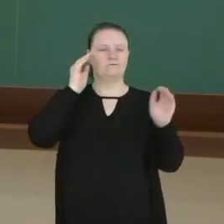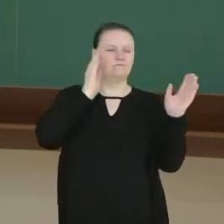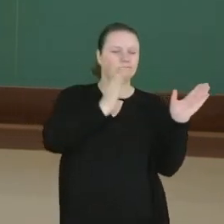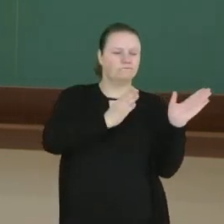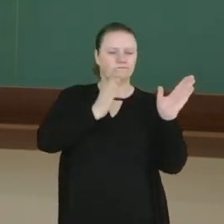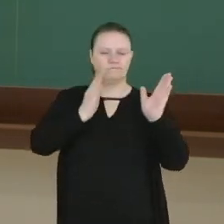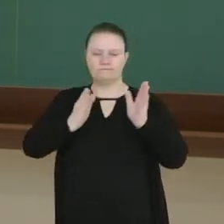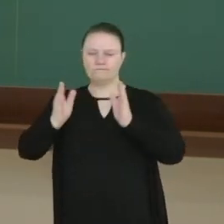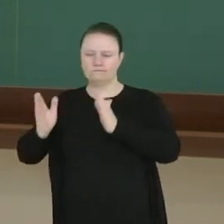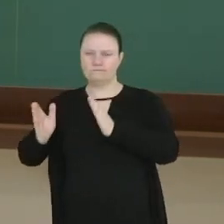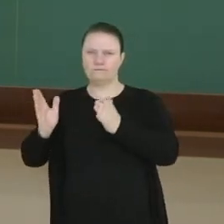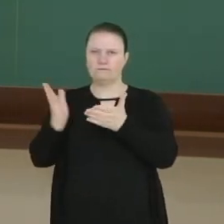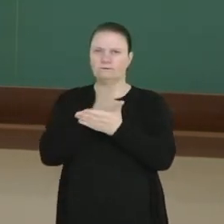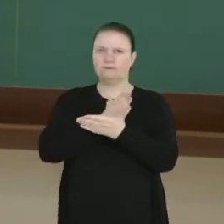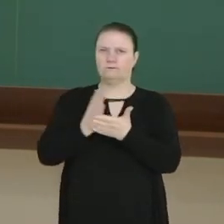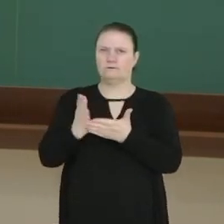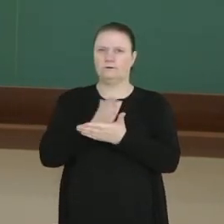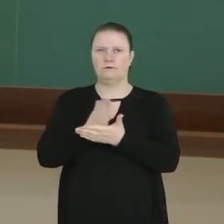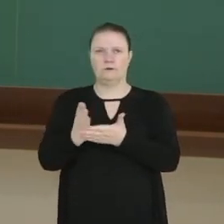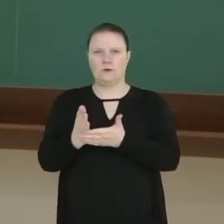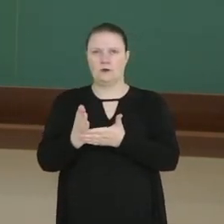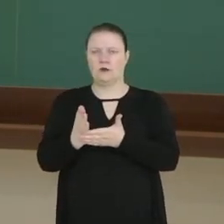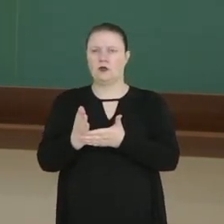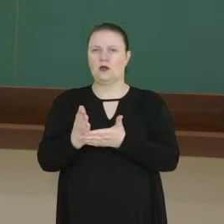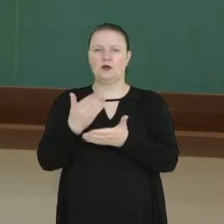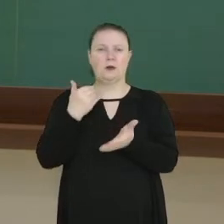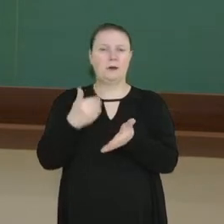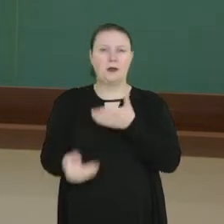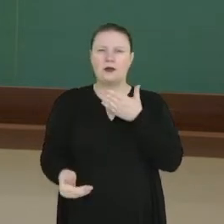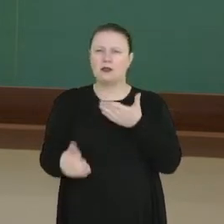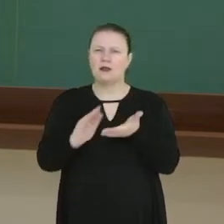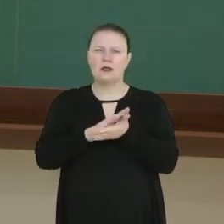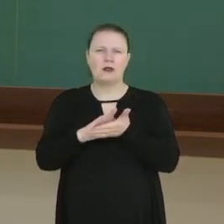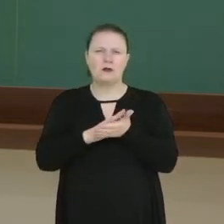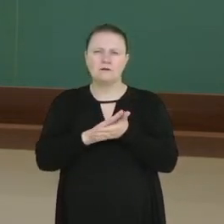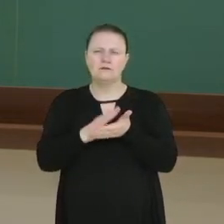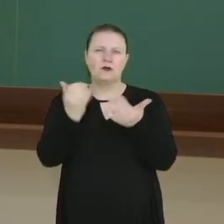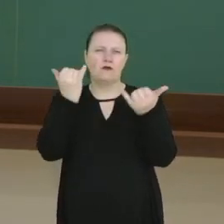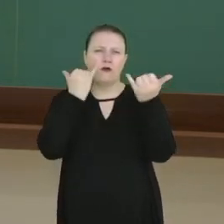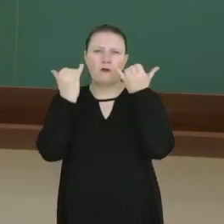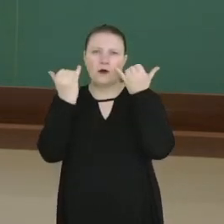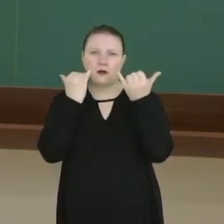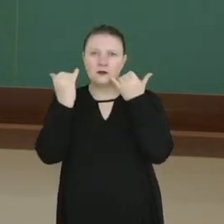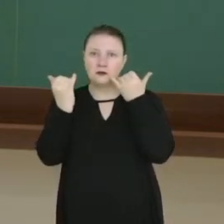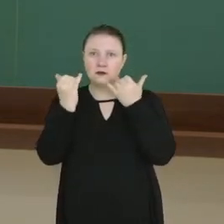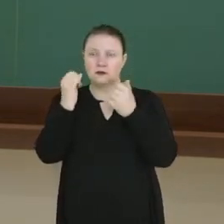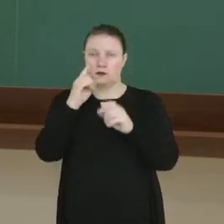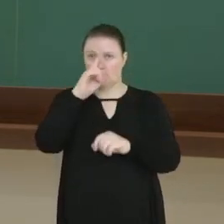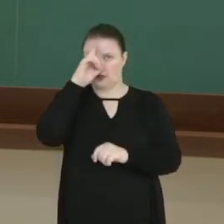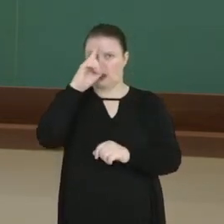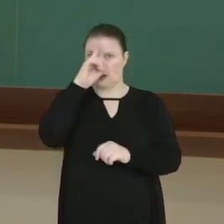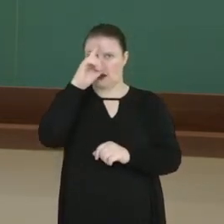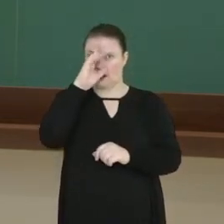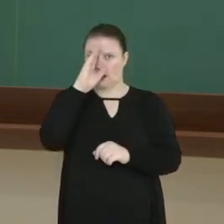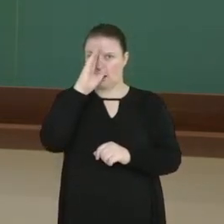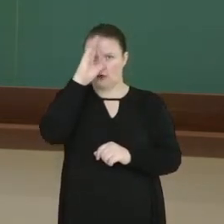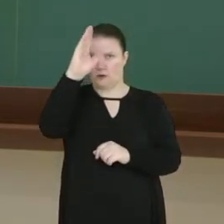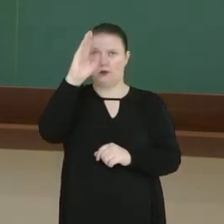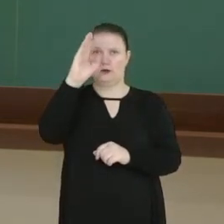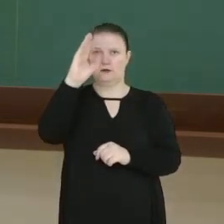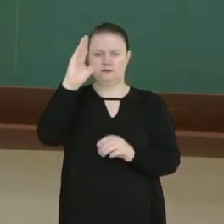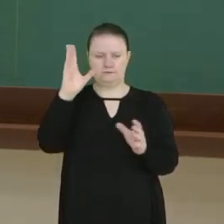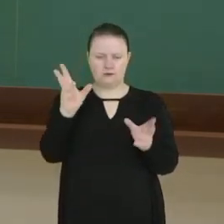então, separadamente, sem perder ali as informações, né? Sem perder a ideia central de cada elemento.